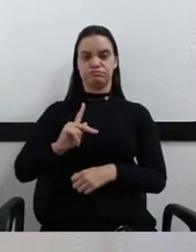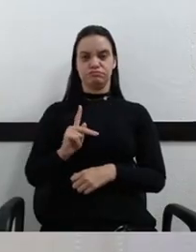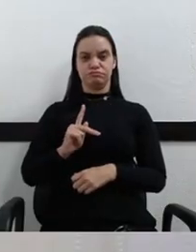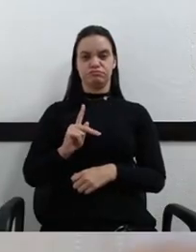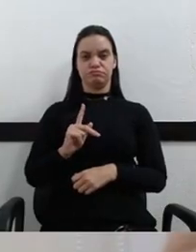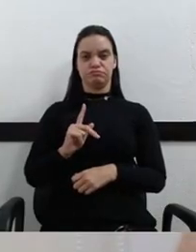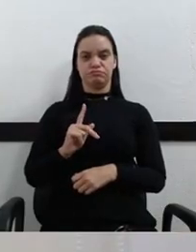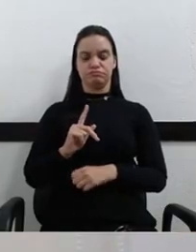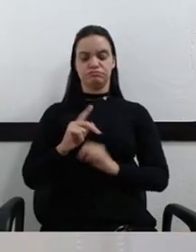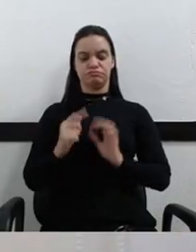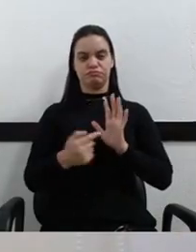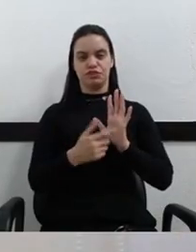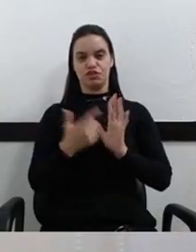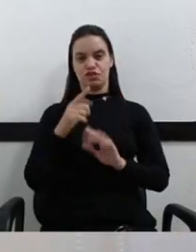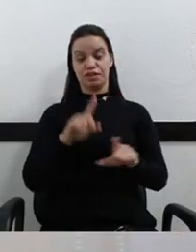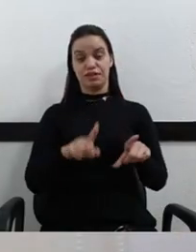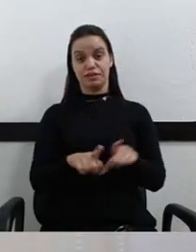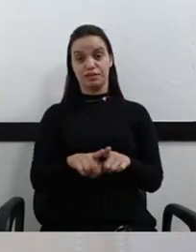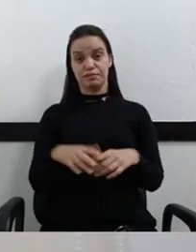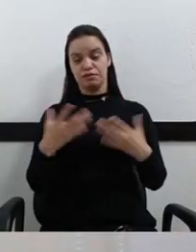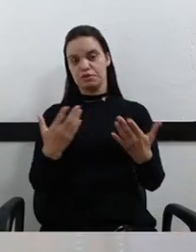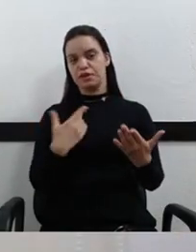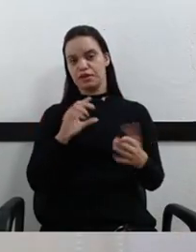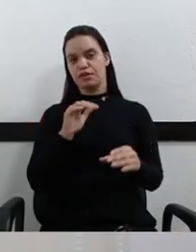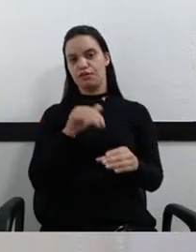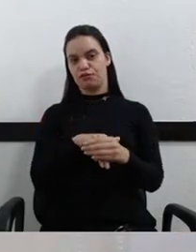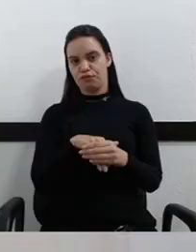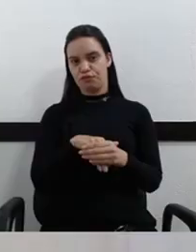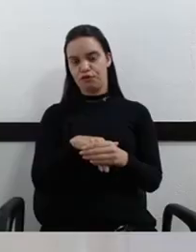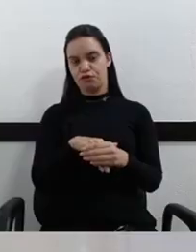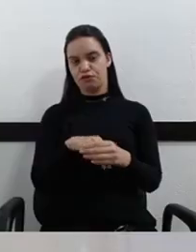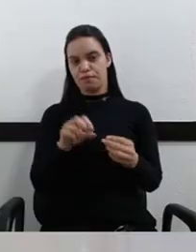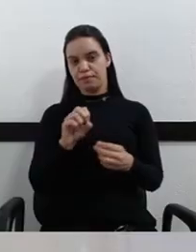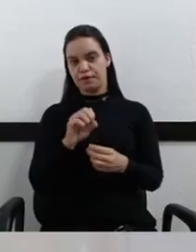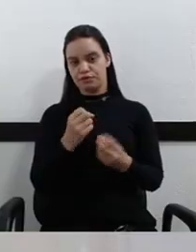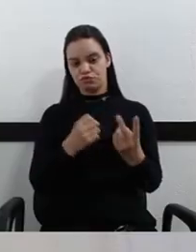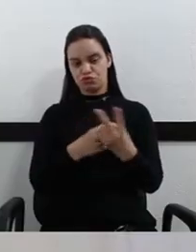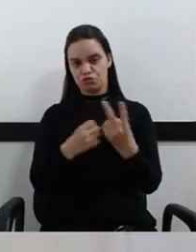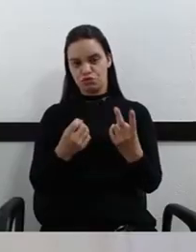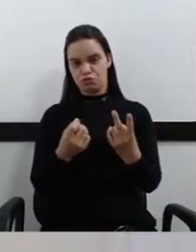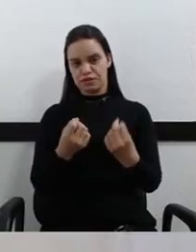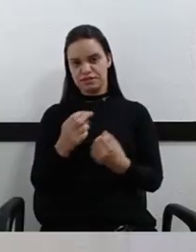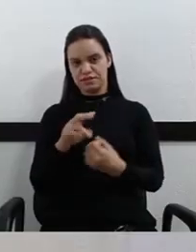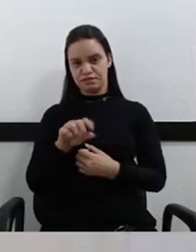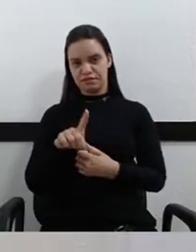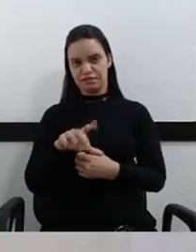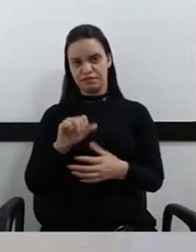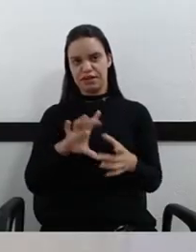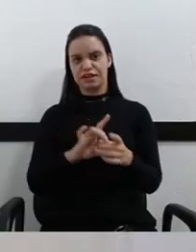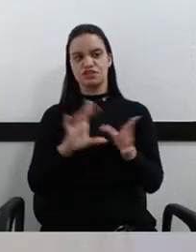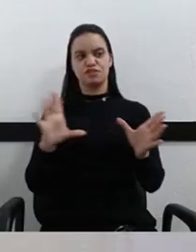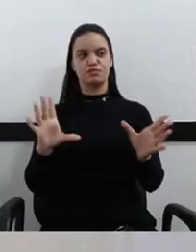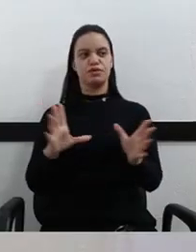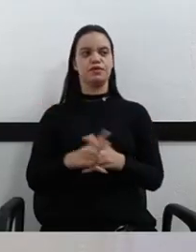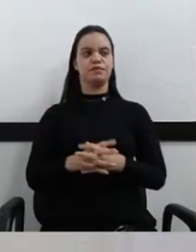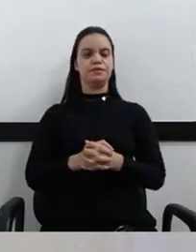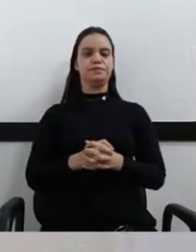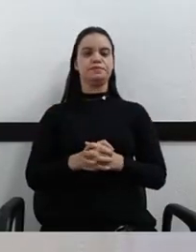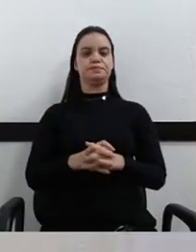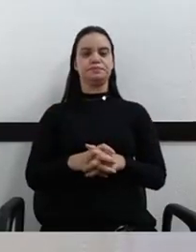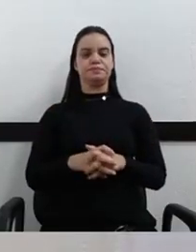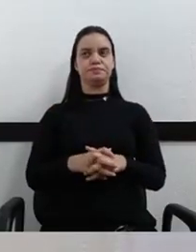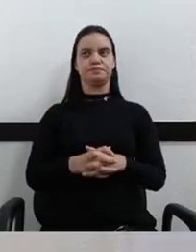Rene, indicando a vacância de mais uma. Então, assim, eu voto para a reabertura de 2 vagas para integrantes que estão pendentes.